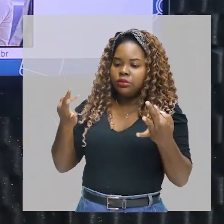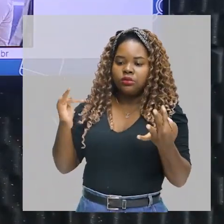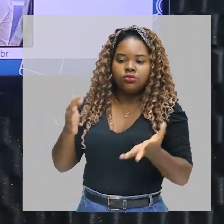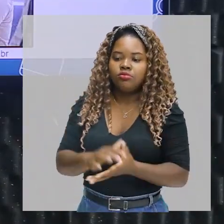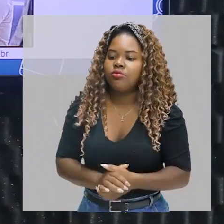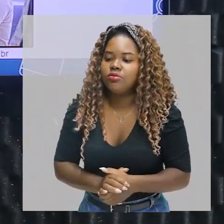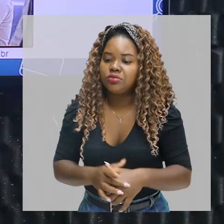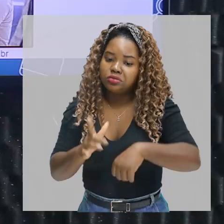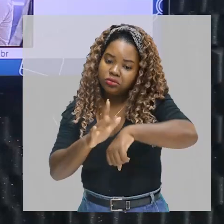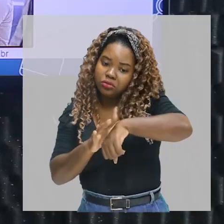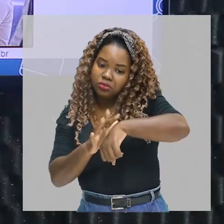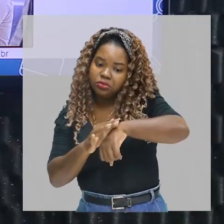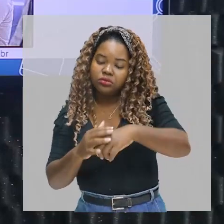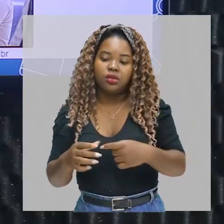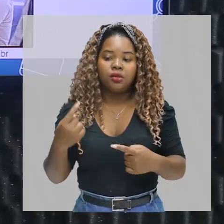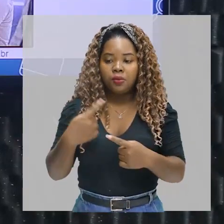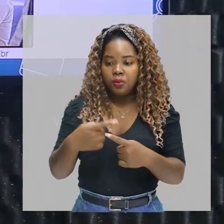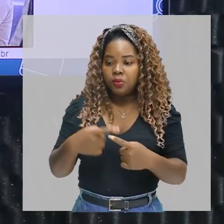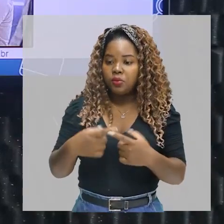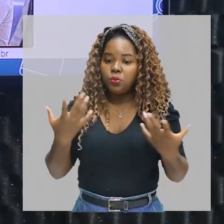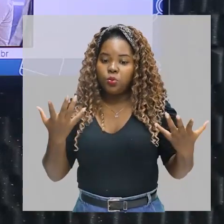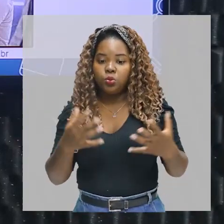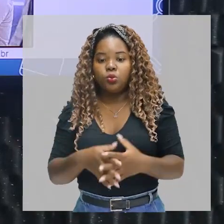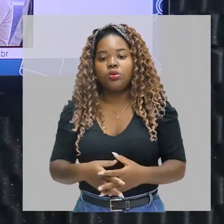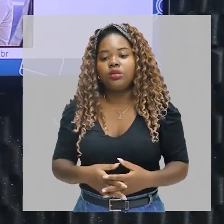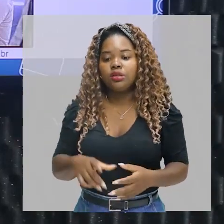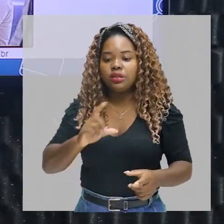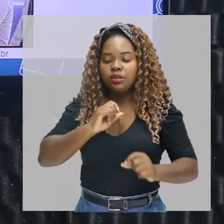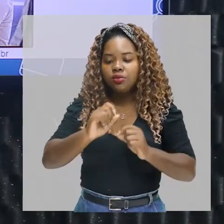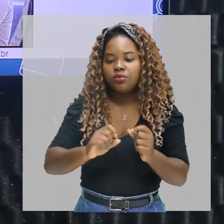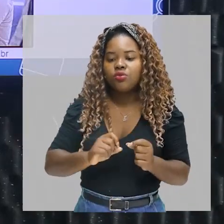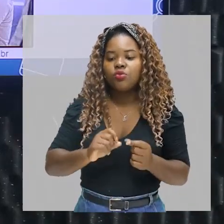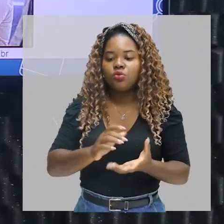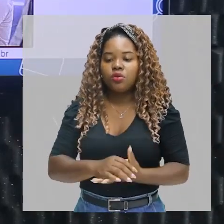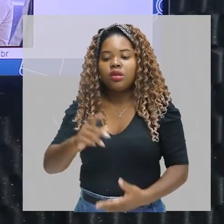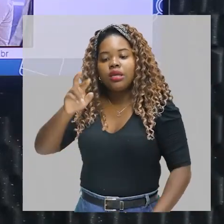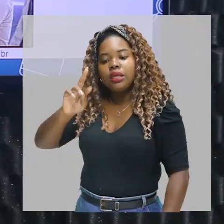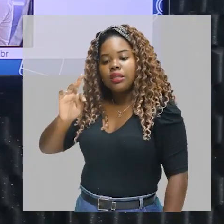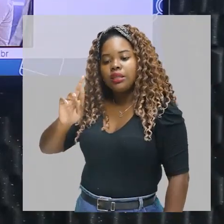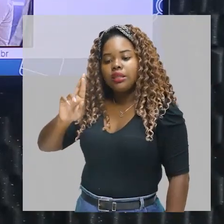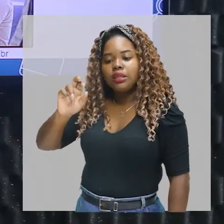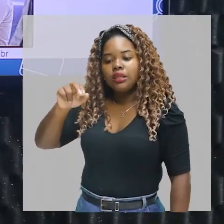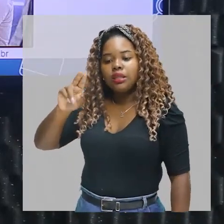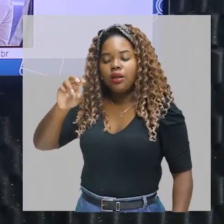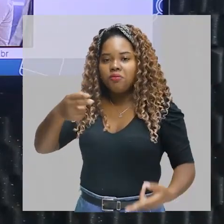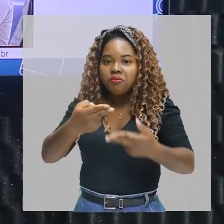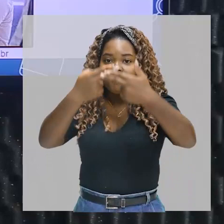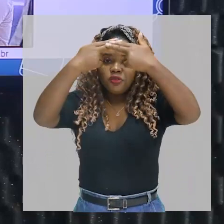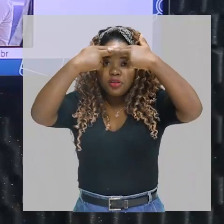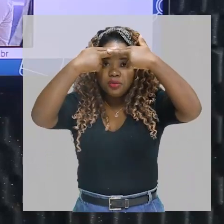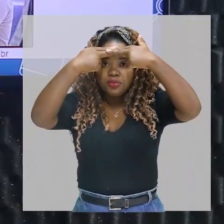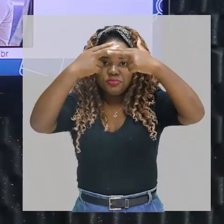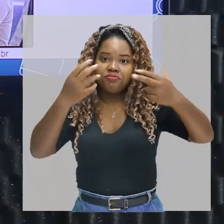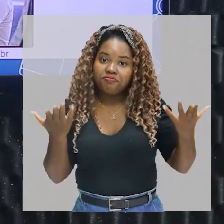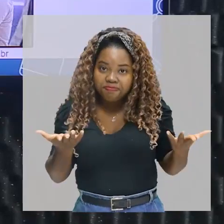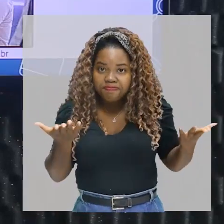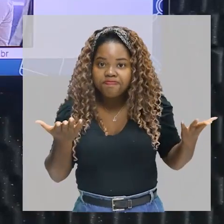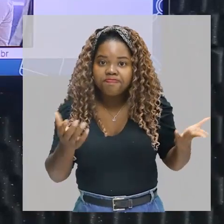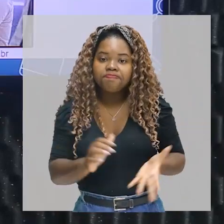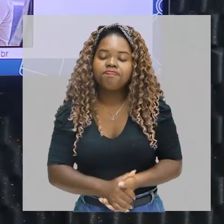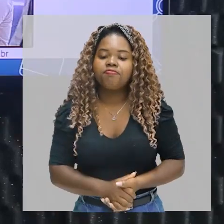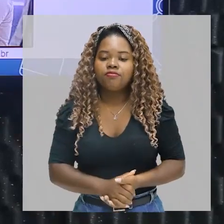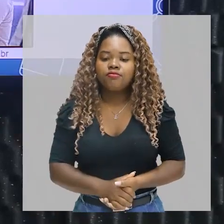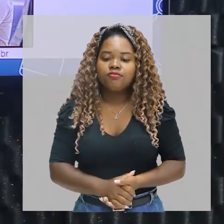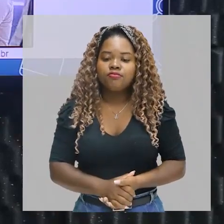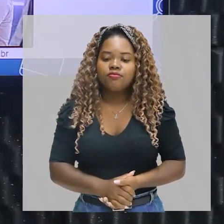nenhuma, porque ela ficou frustrada com a prática. O homem, o rapaz, também sofre com isso. Ele não se identificava com o futebol. O Brasil é o